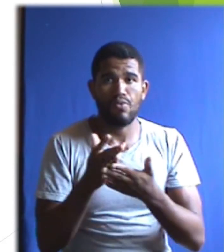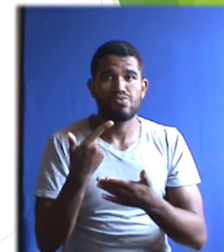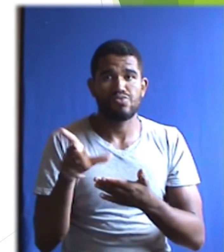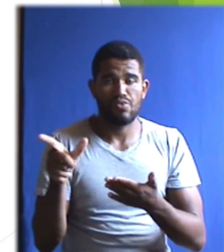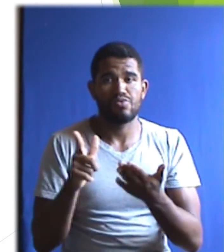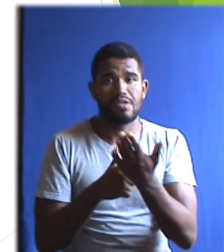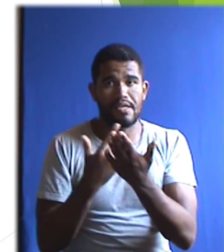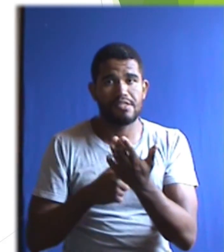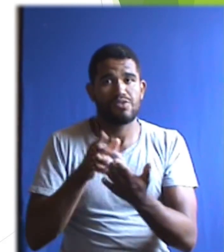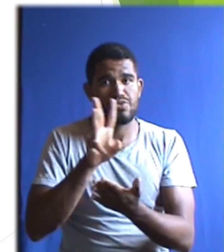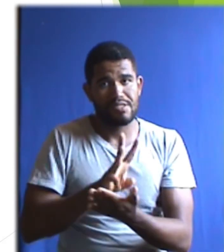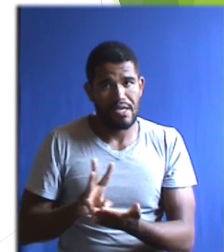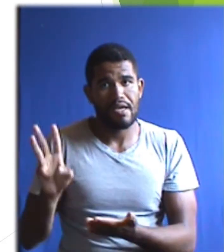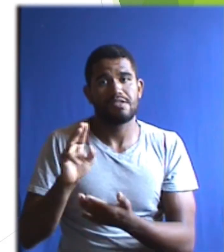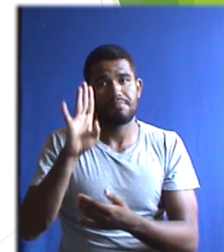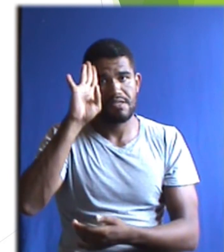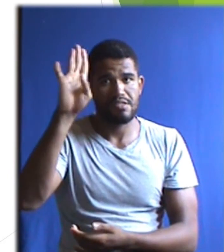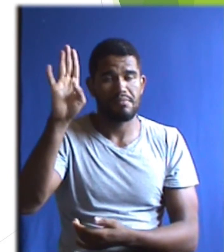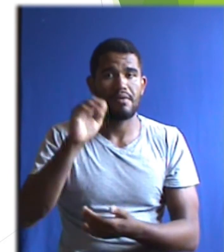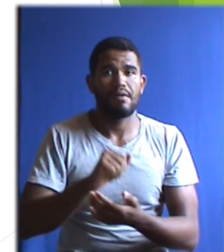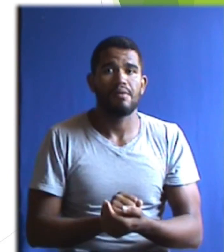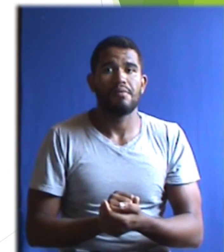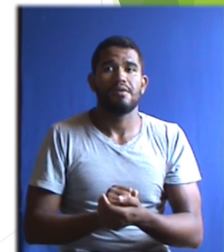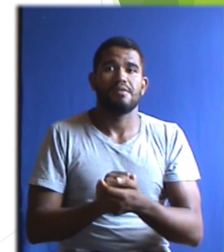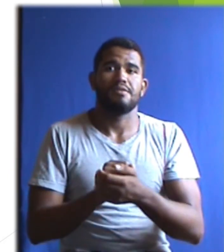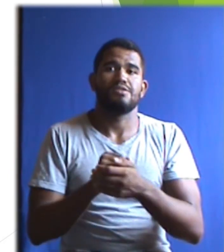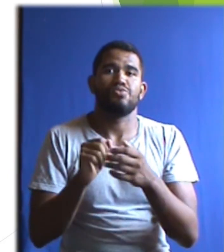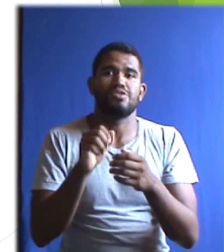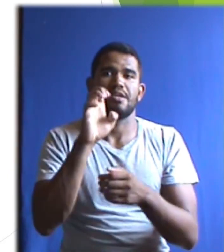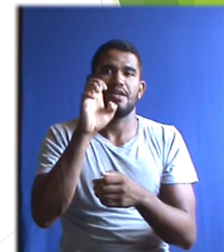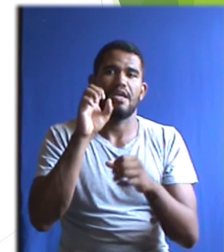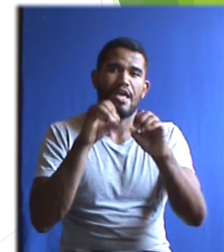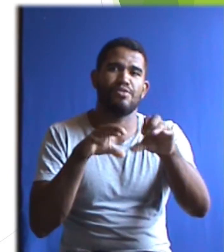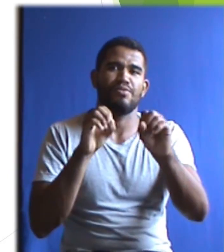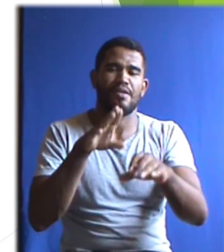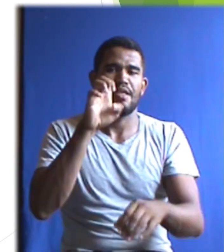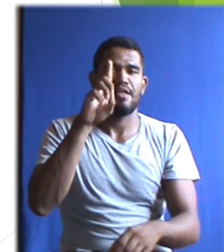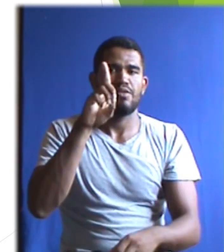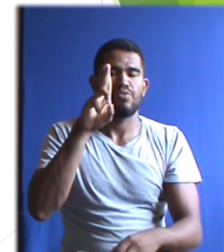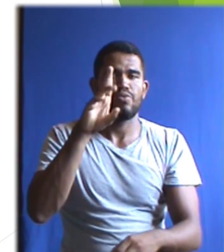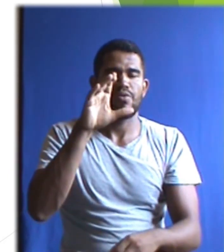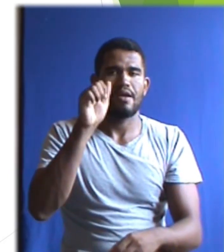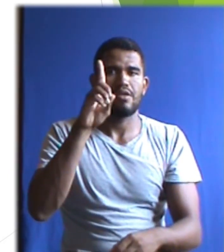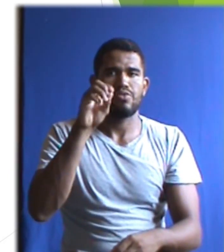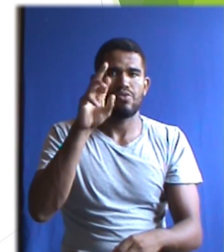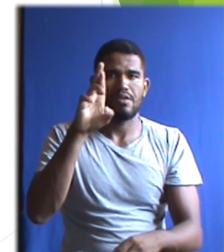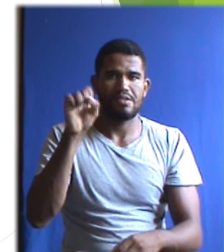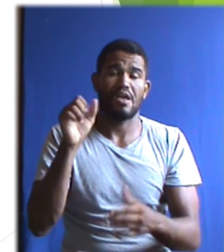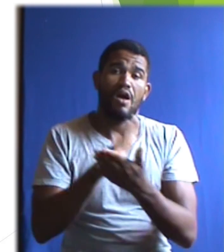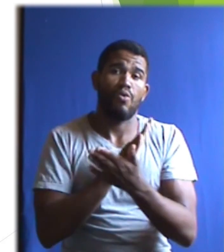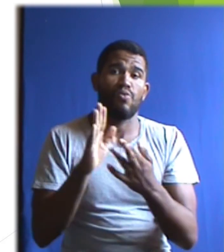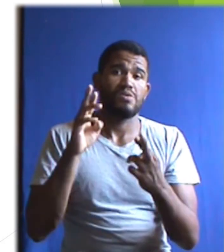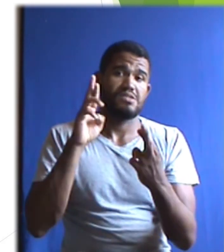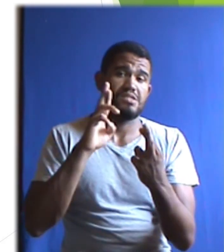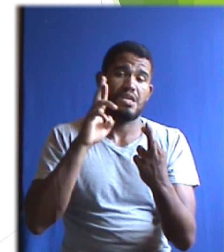e alguns materiais que eu peguei de sites, principalmente a de educadores, tá? Tá aí